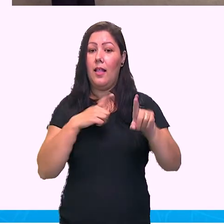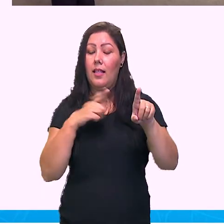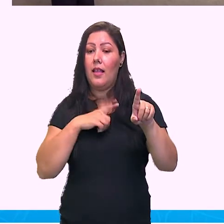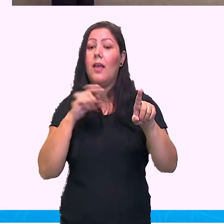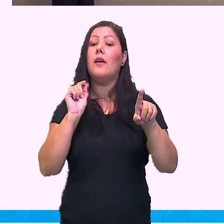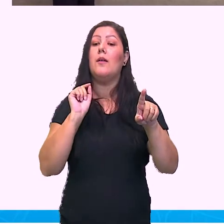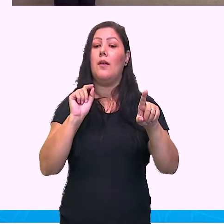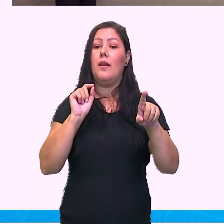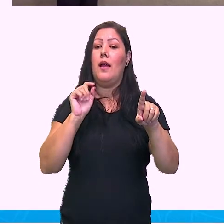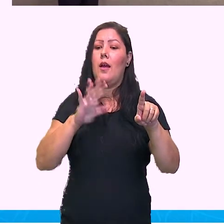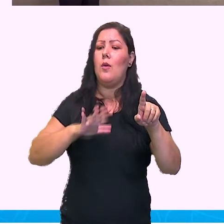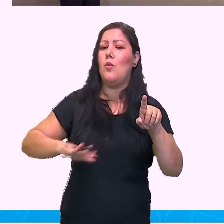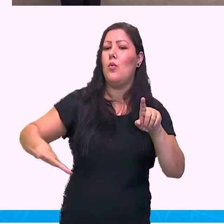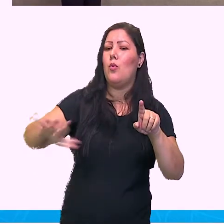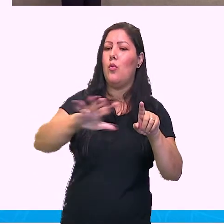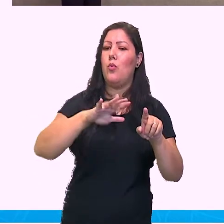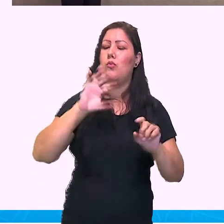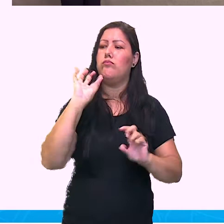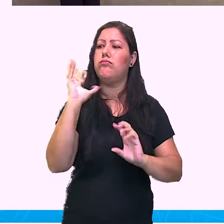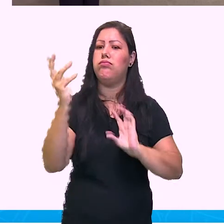Pantanal.